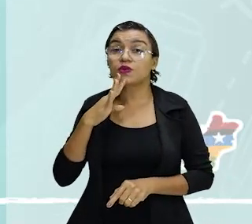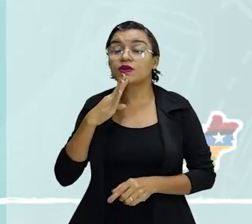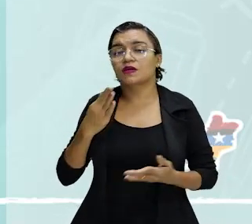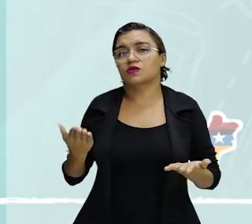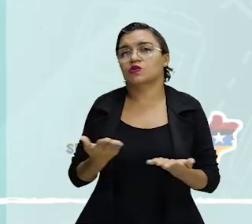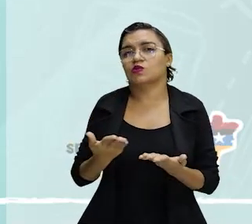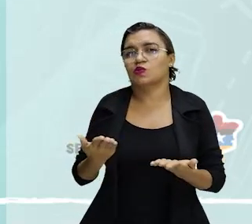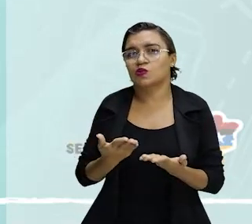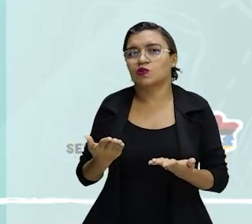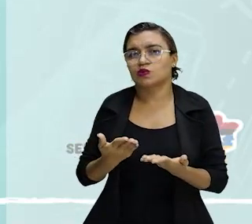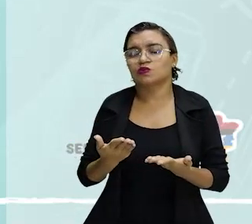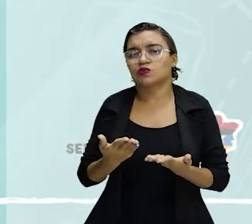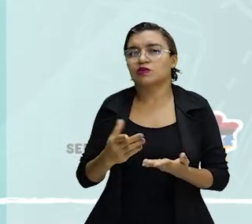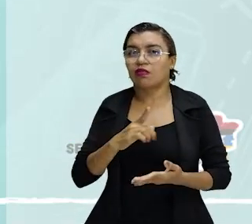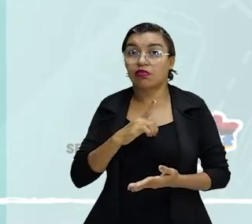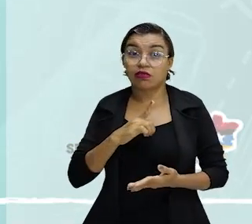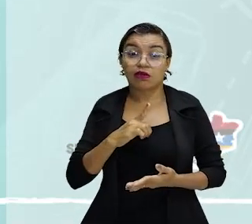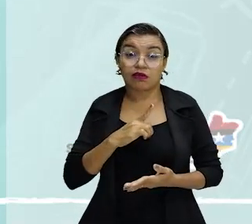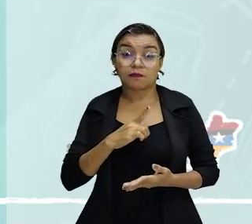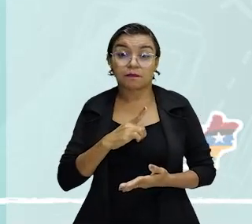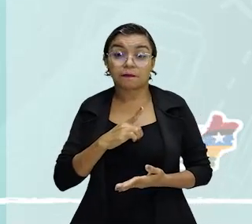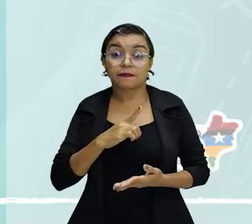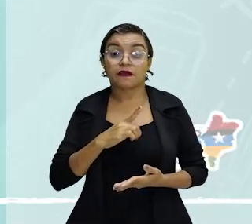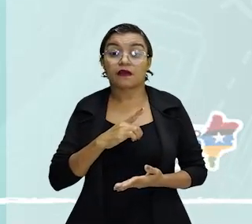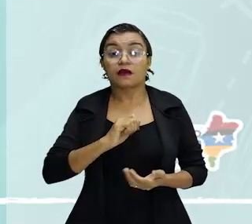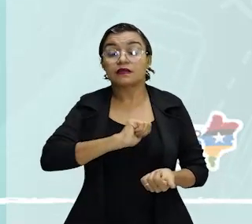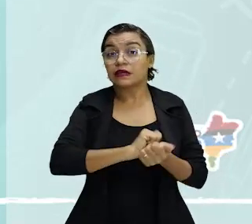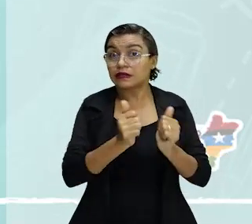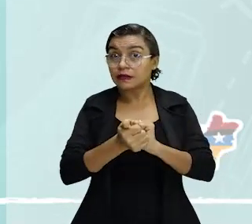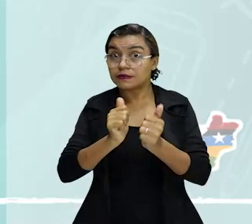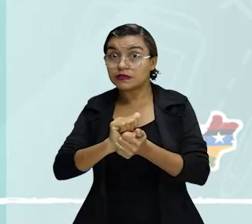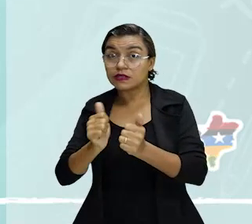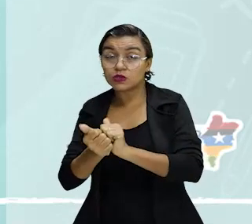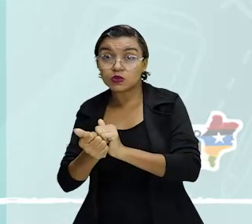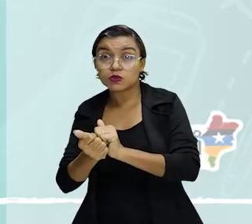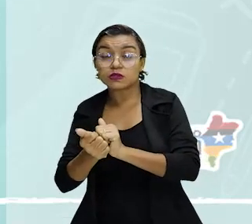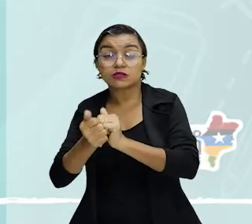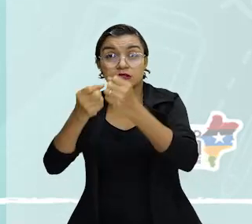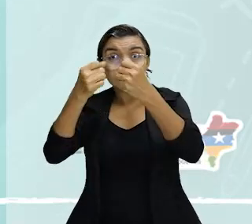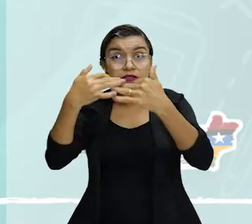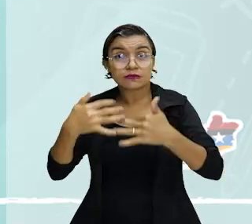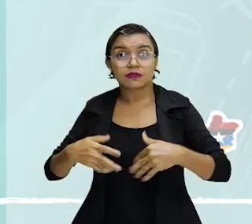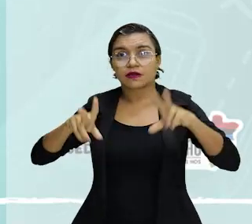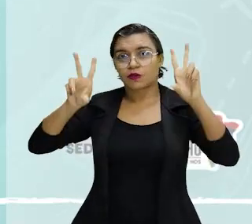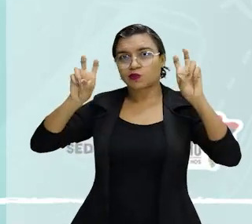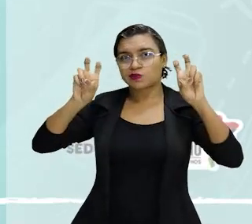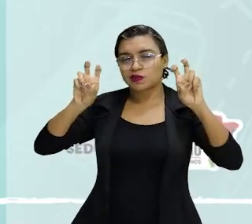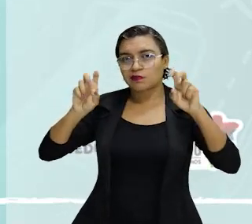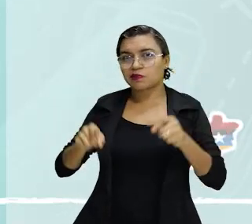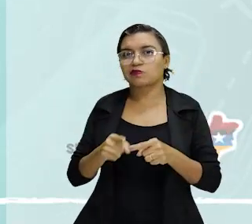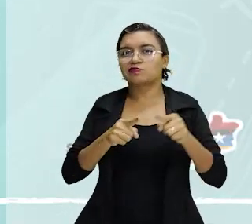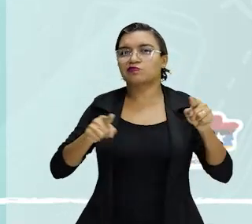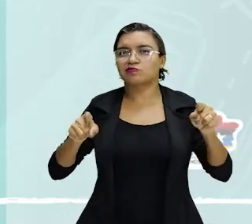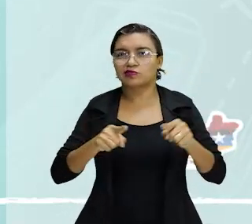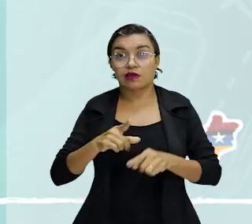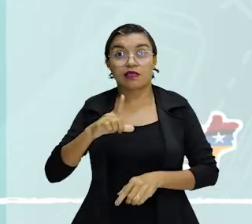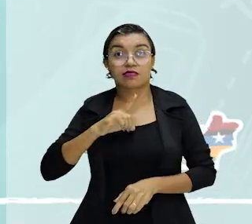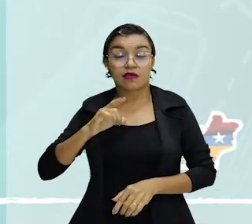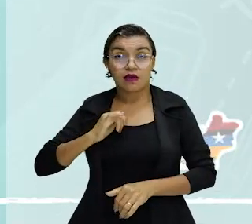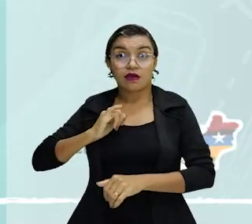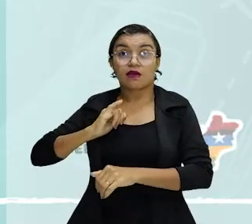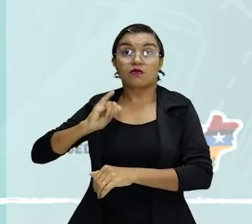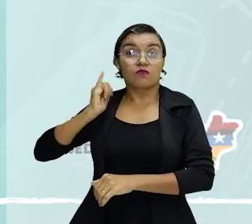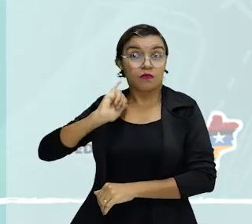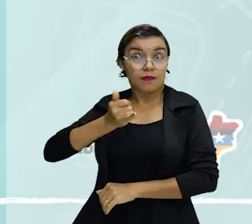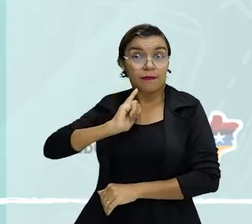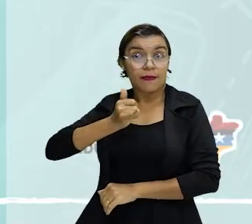por exemplo High School Musical, são adaptações que tratam justamente dessa temática. Você tem uma narrativa, conta